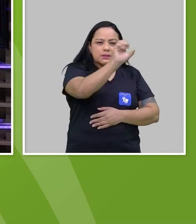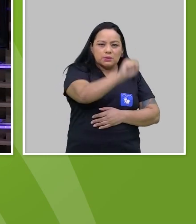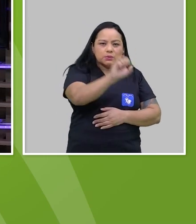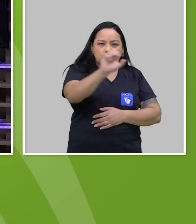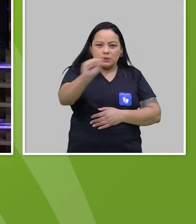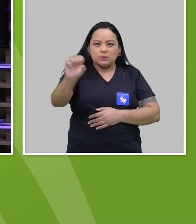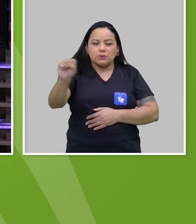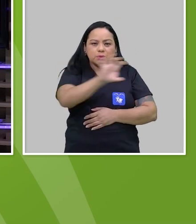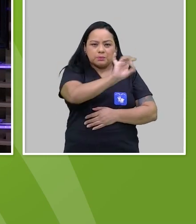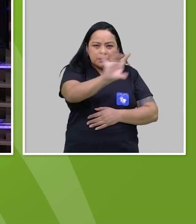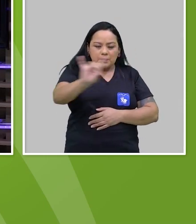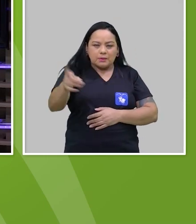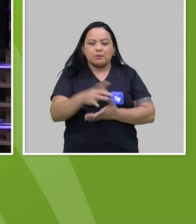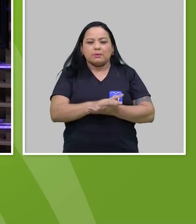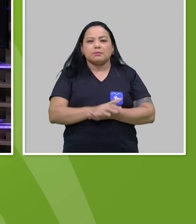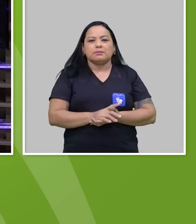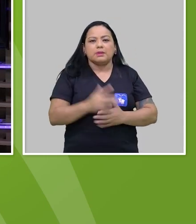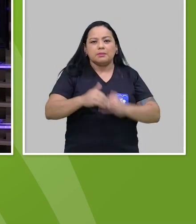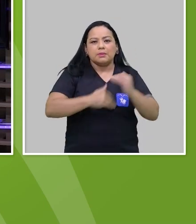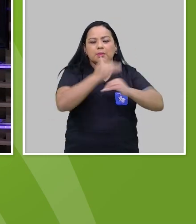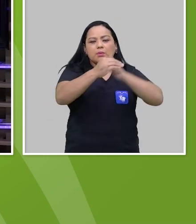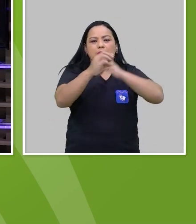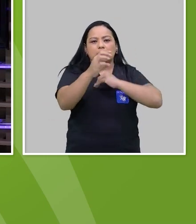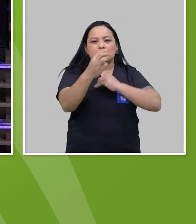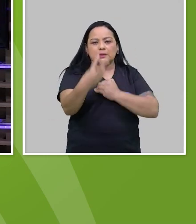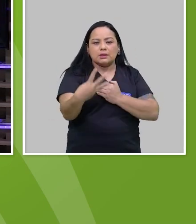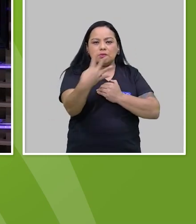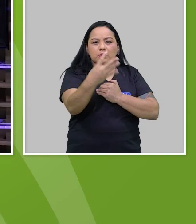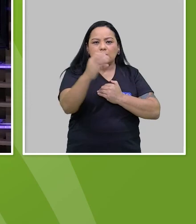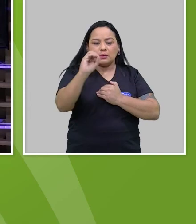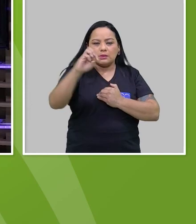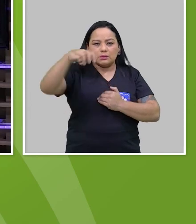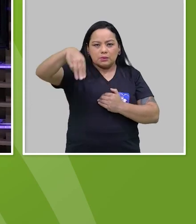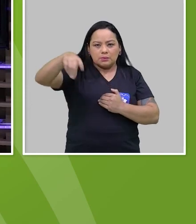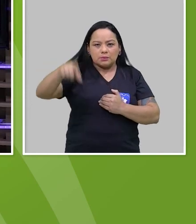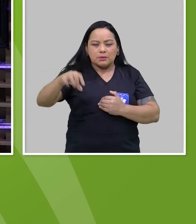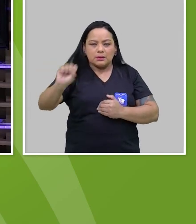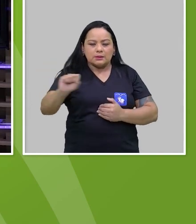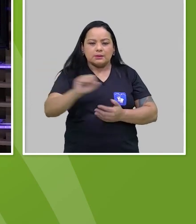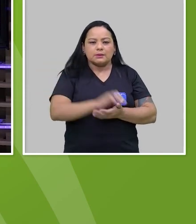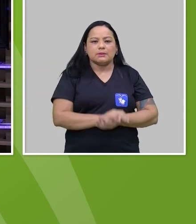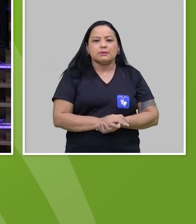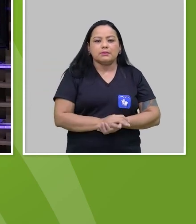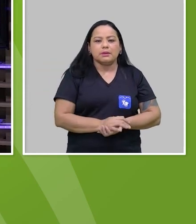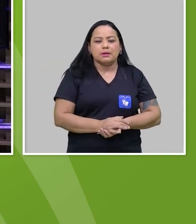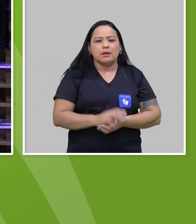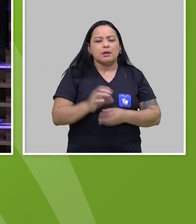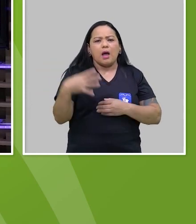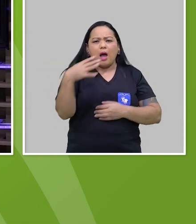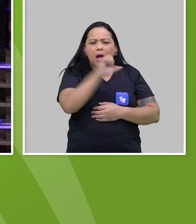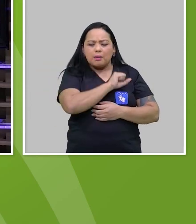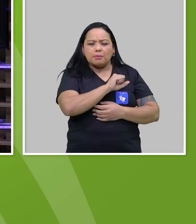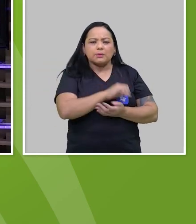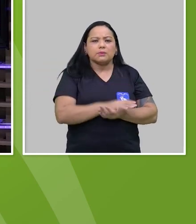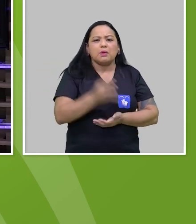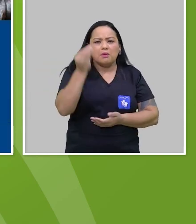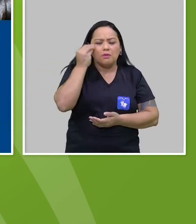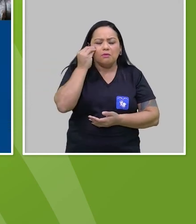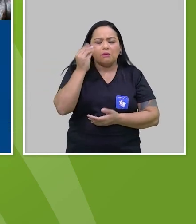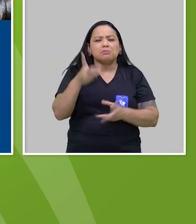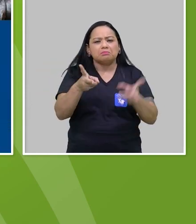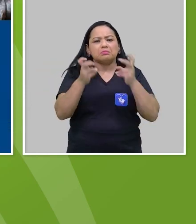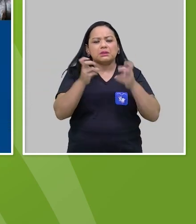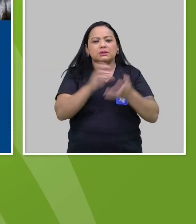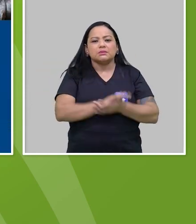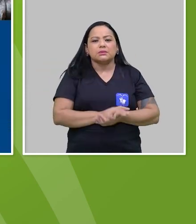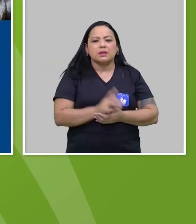por 340 metros. Gente, é muito rápido isso. Um segundo, pô, 340 metros. Olha só que rápido. Vamos ver